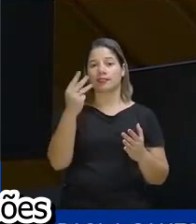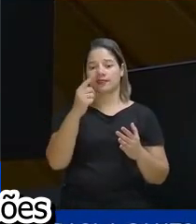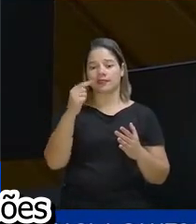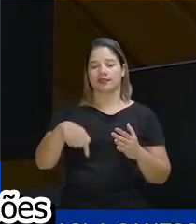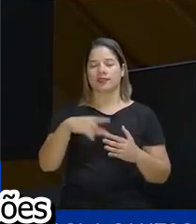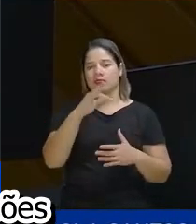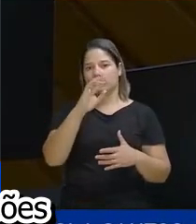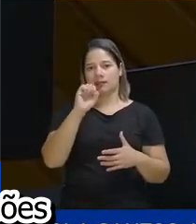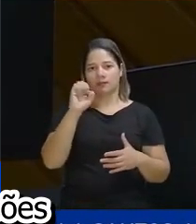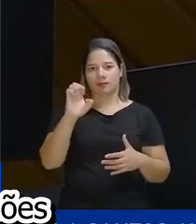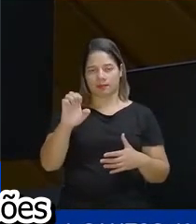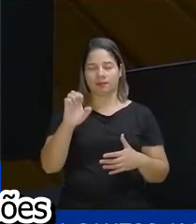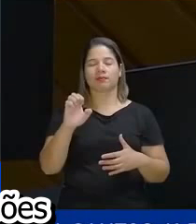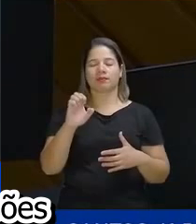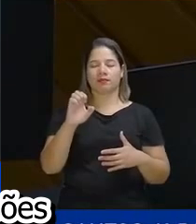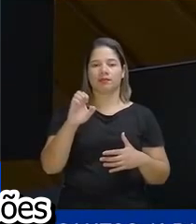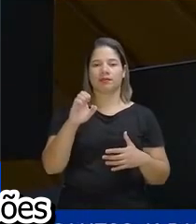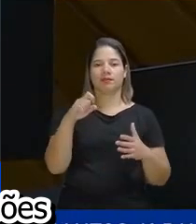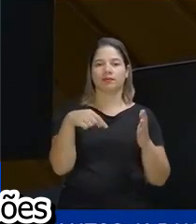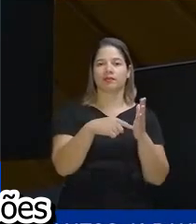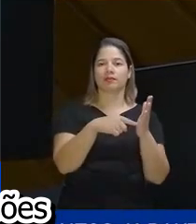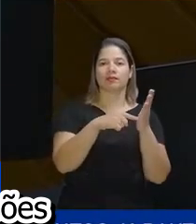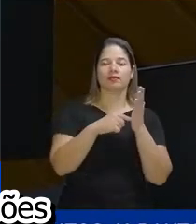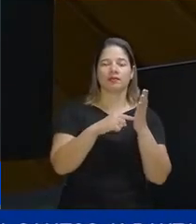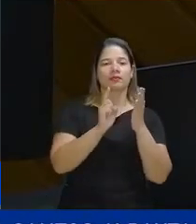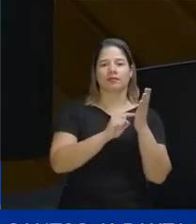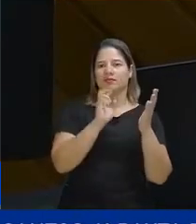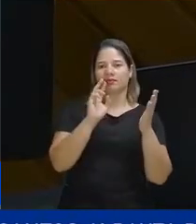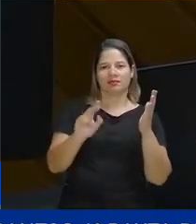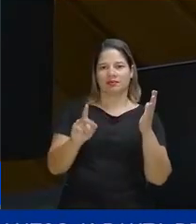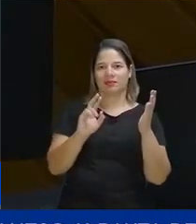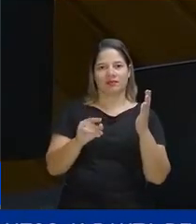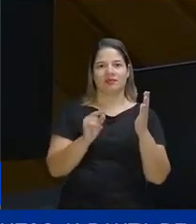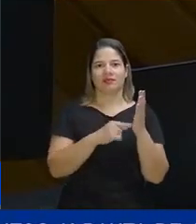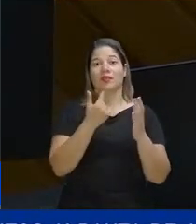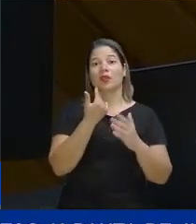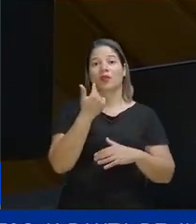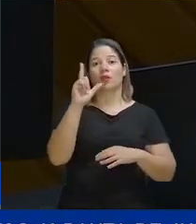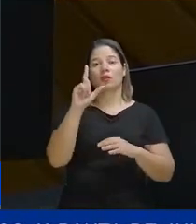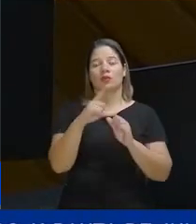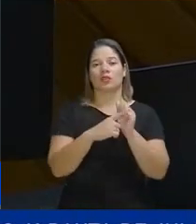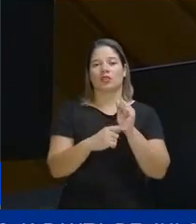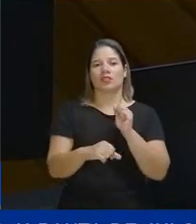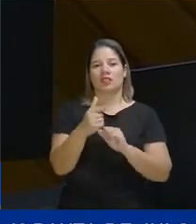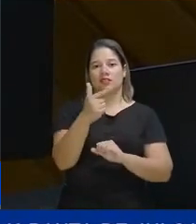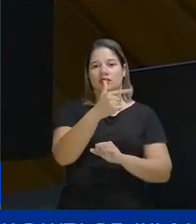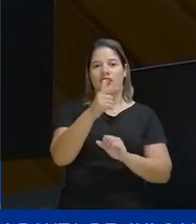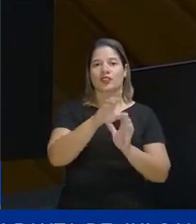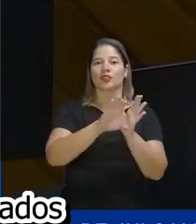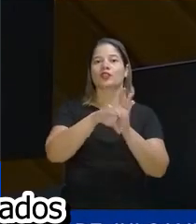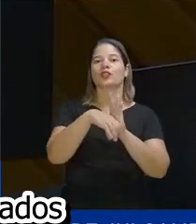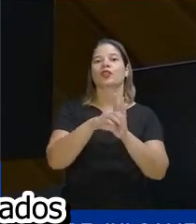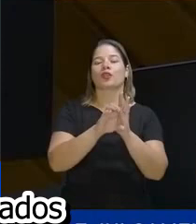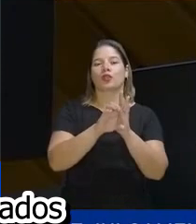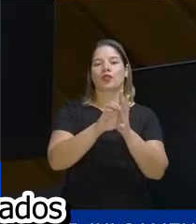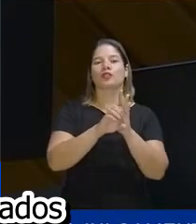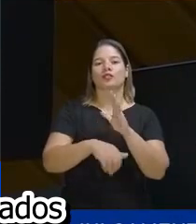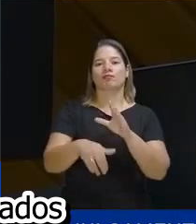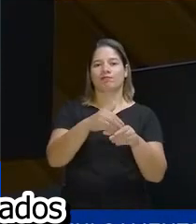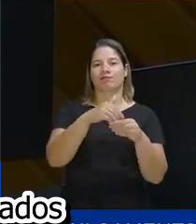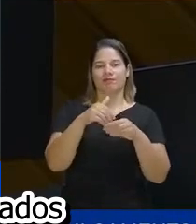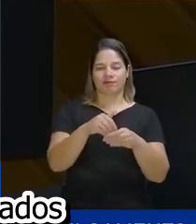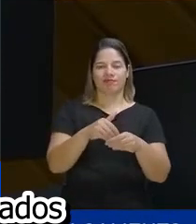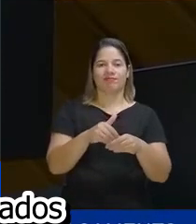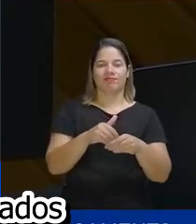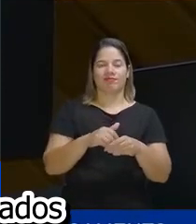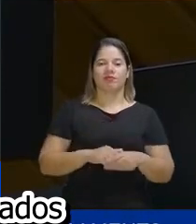face de decisões proferidas pelos regionais, mas sim as disposições expressas no artigo 22 do Código Eleitoral. O verbete sumular,